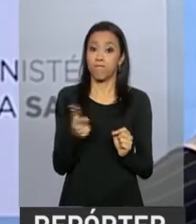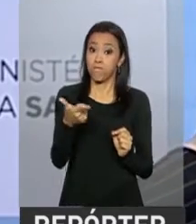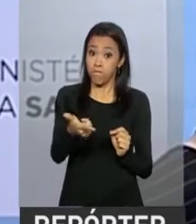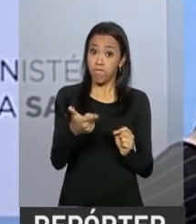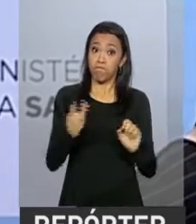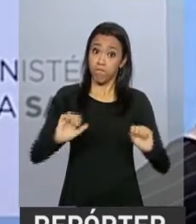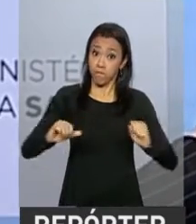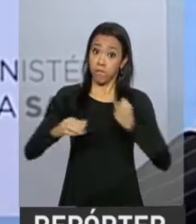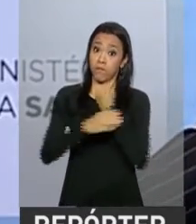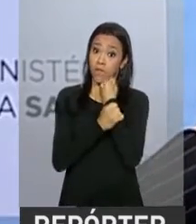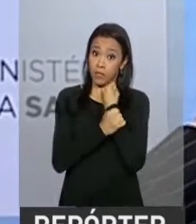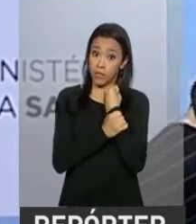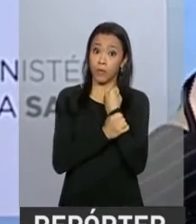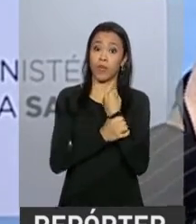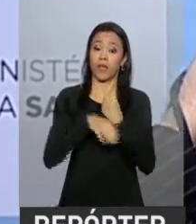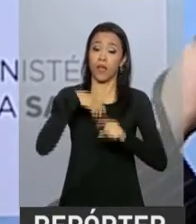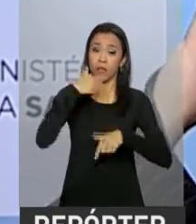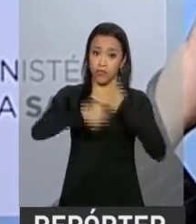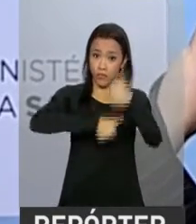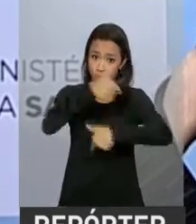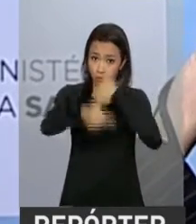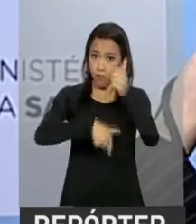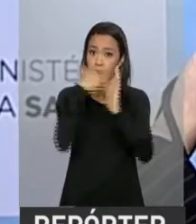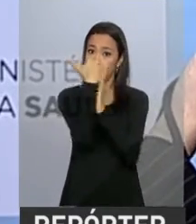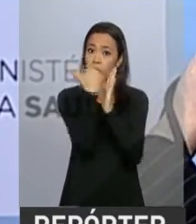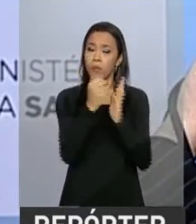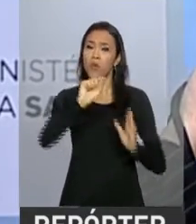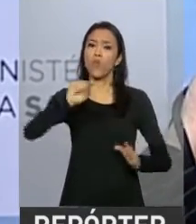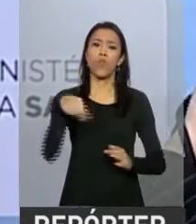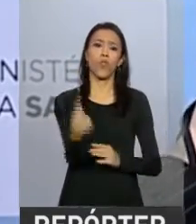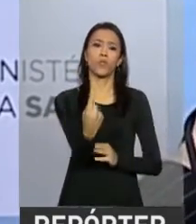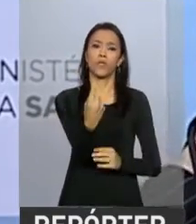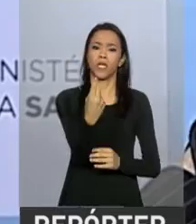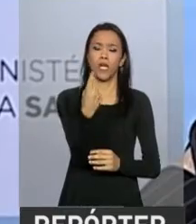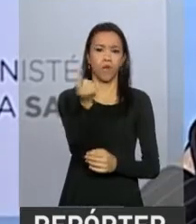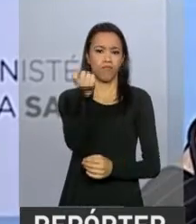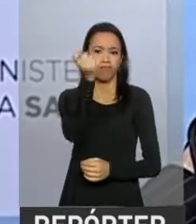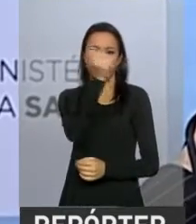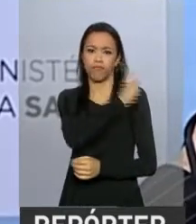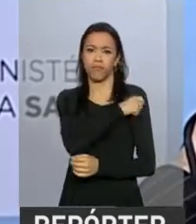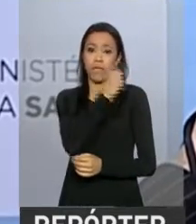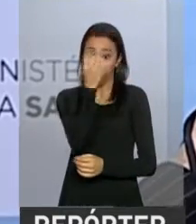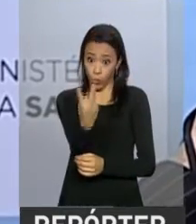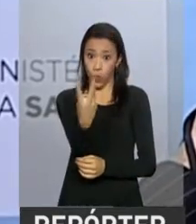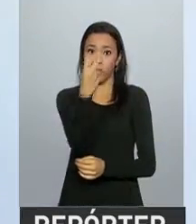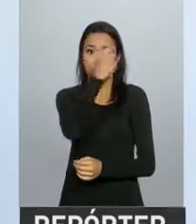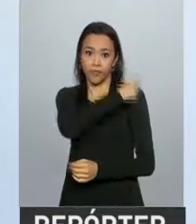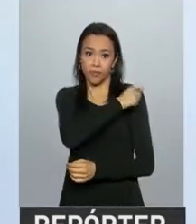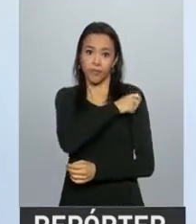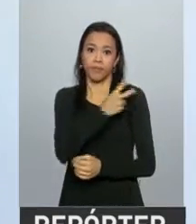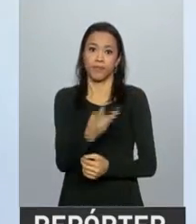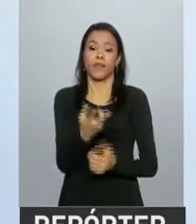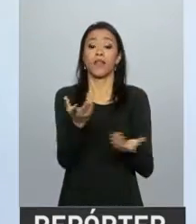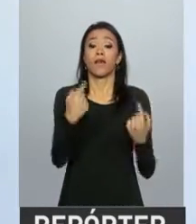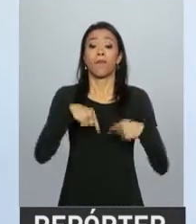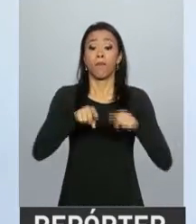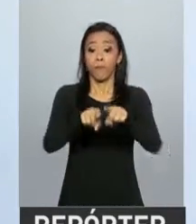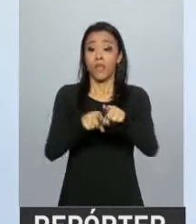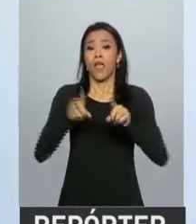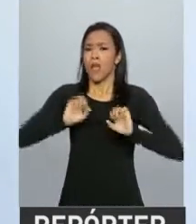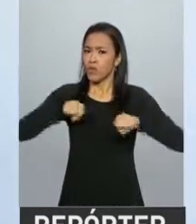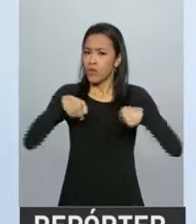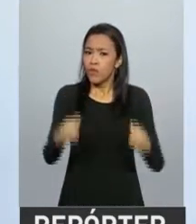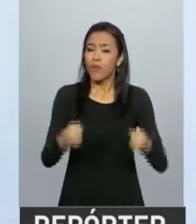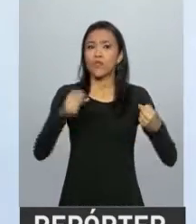de consolidar o programa porque se toma uma única dose de uma vacina que são duas doses e a campanha o